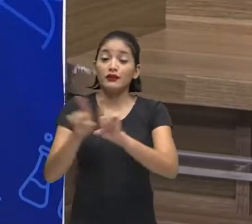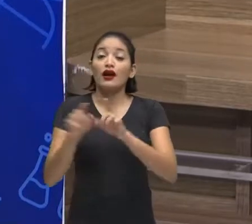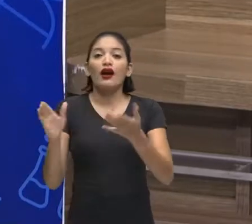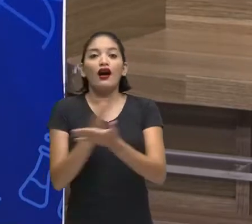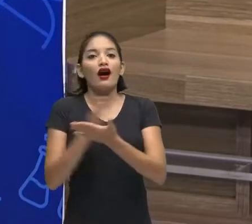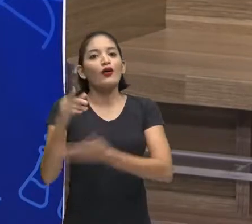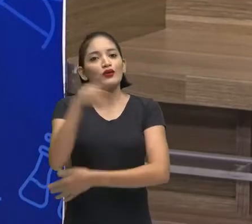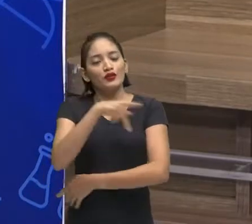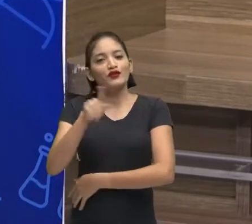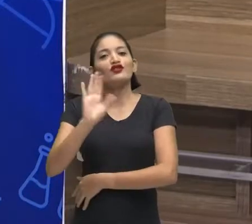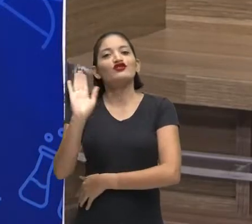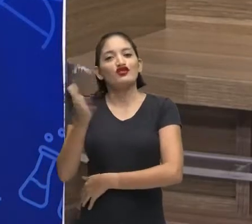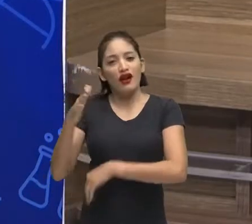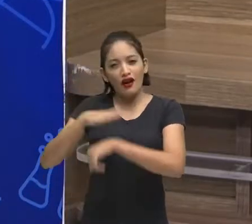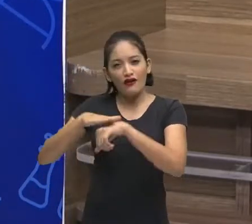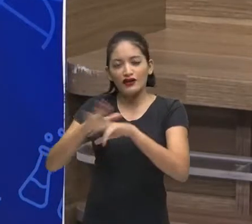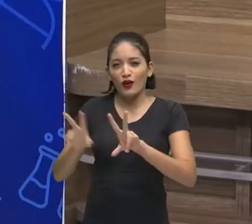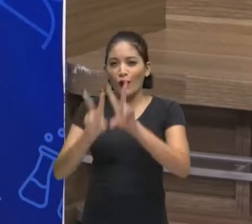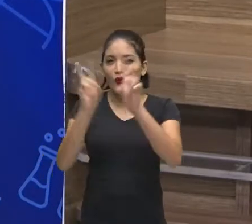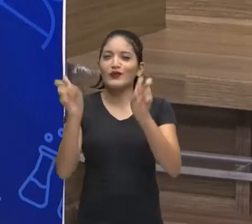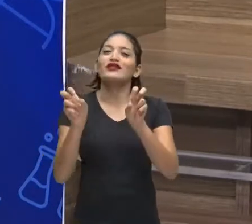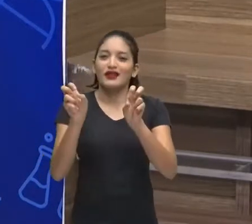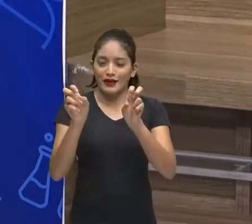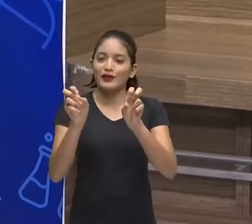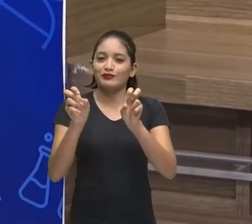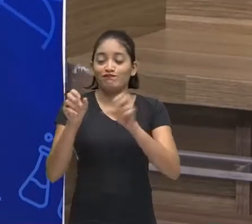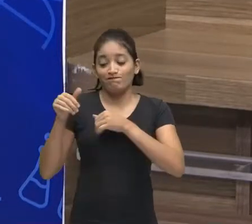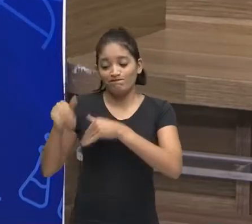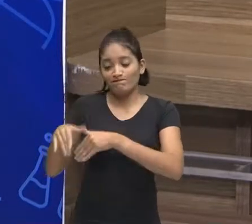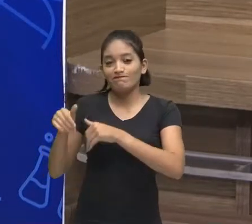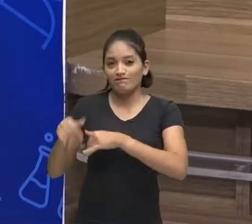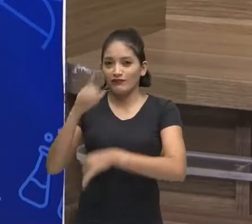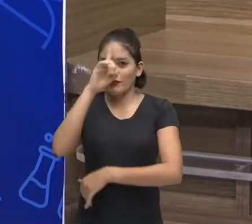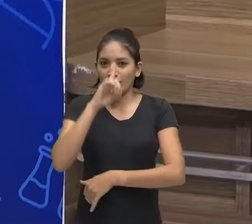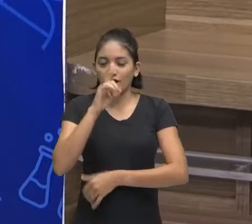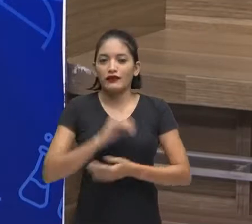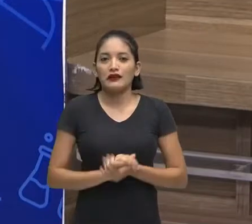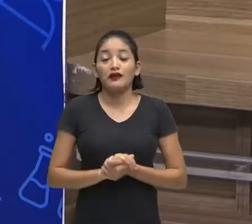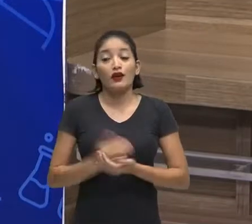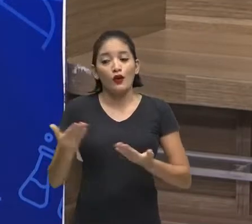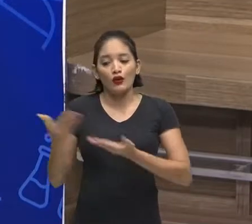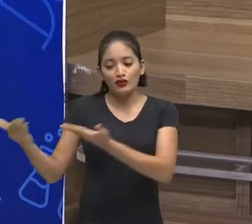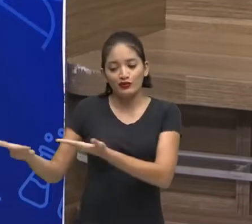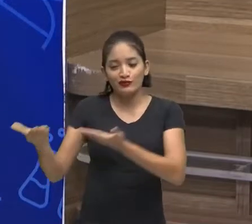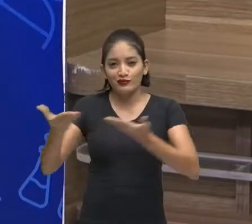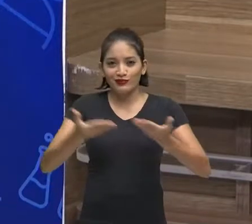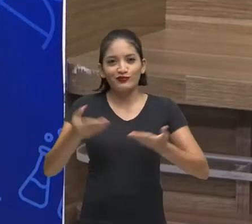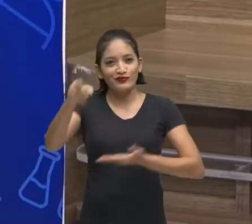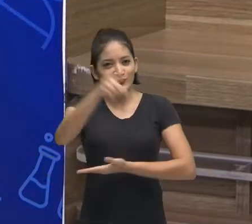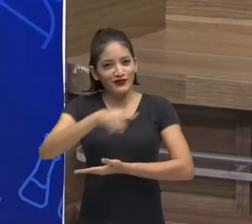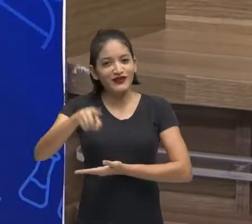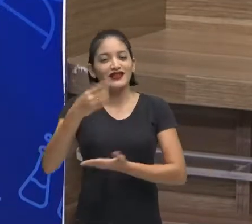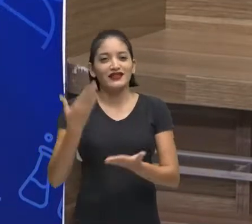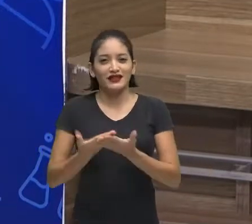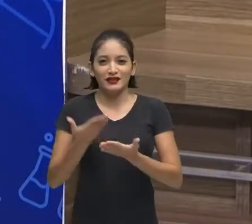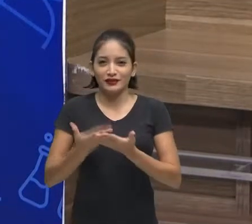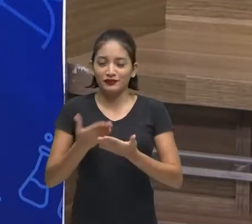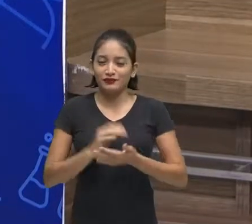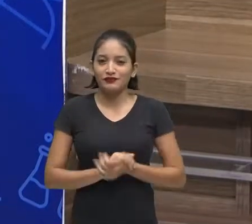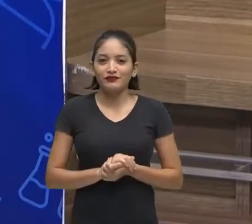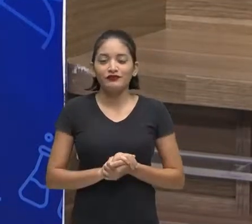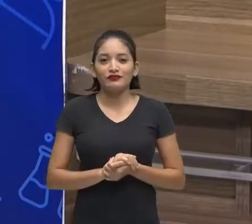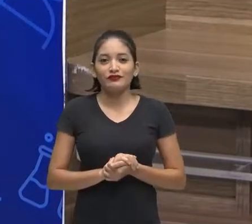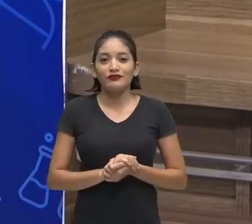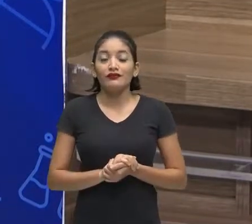devem ter comentado sobre o Setembro Amarelo. E hoje eu faço um convite para vocês, estudantes. Talvez também